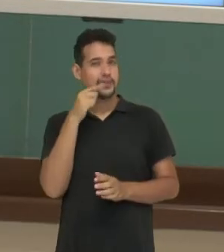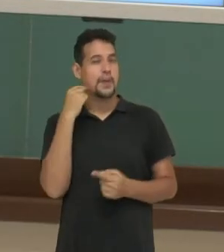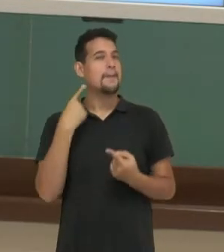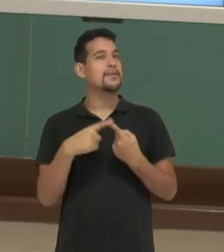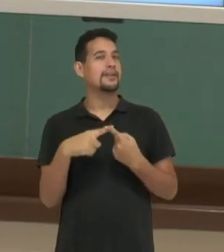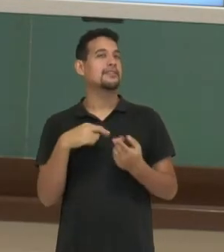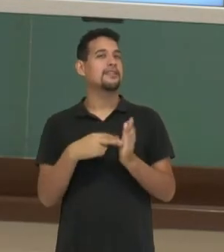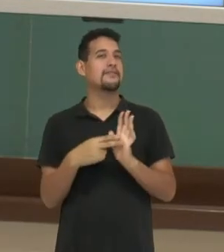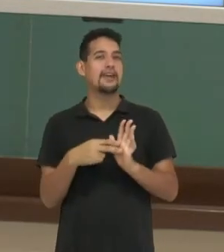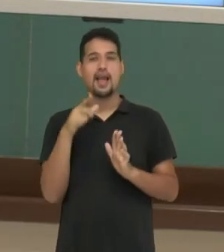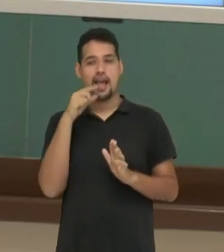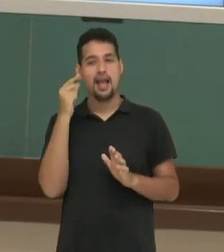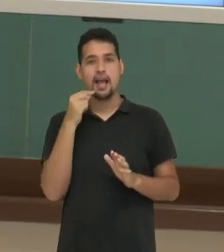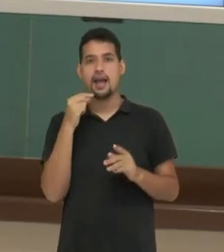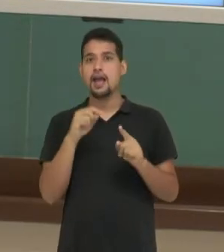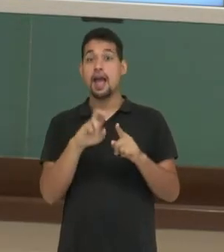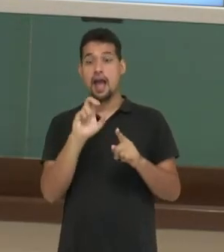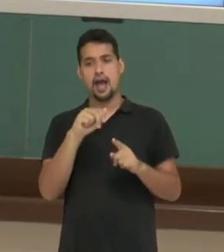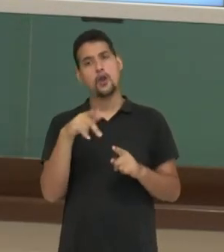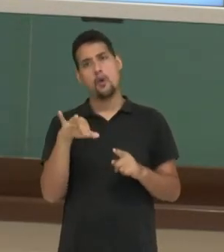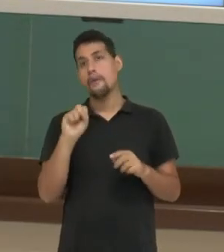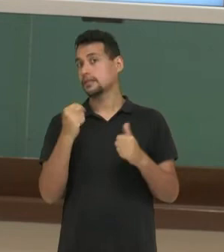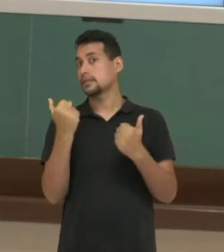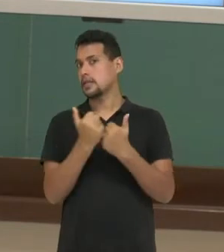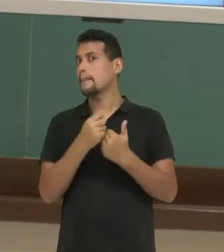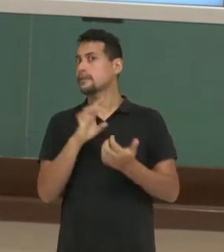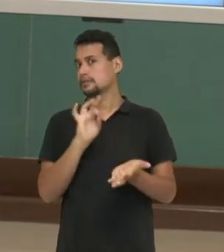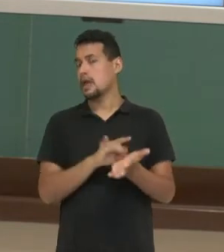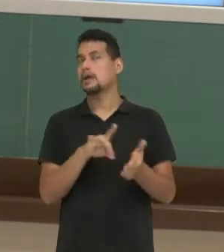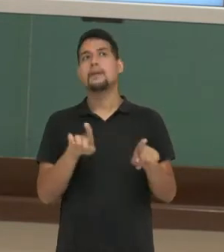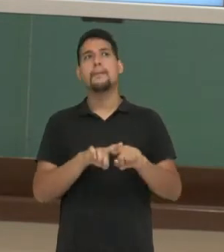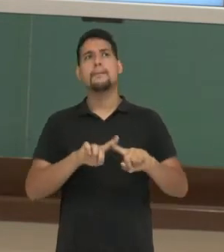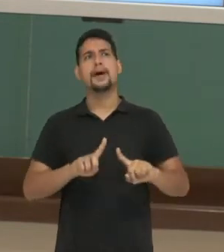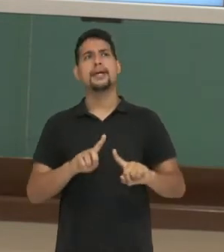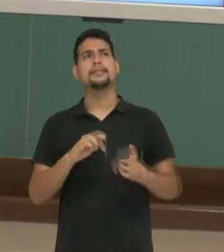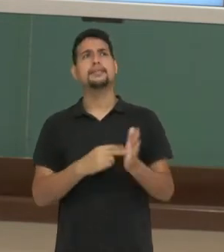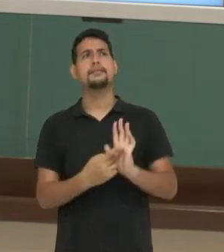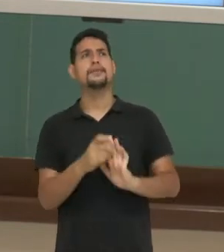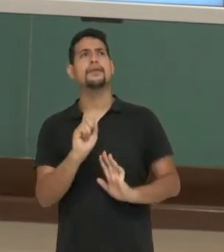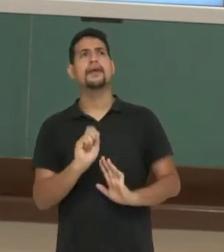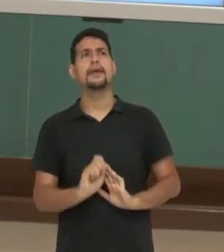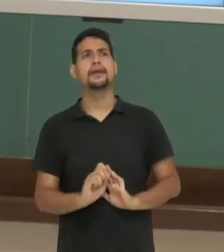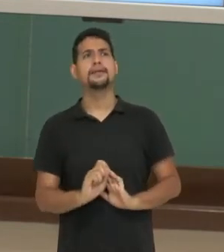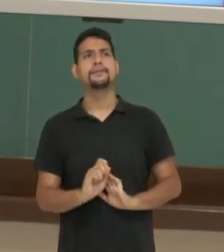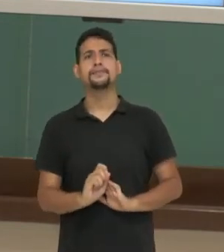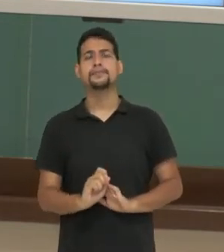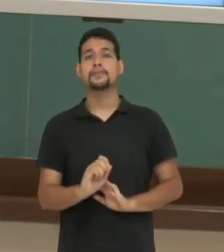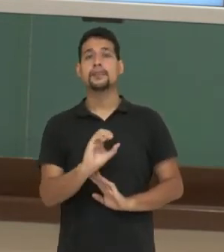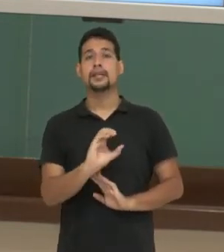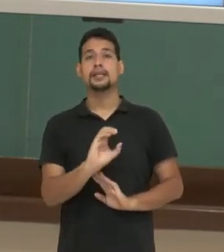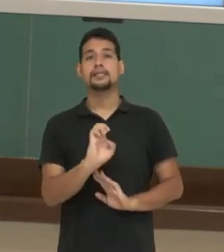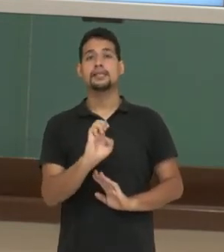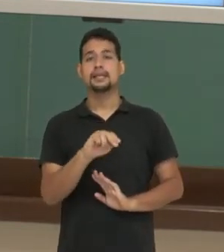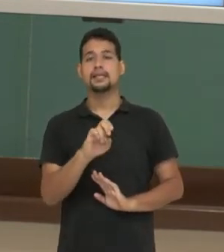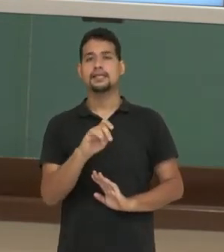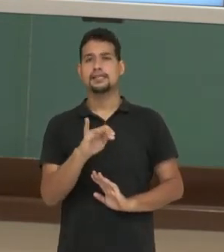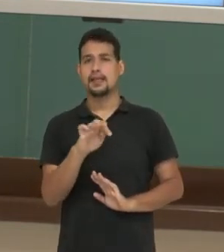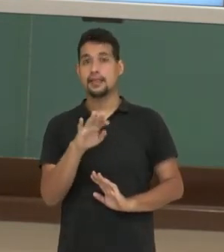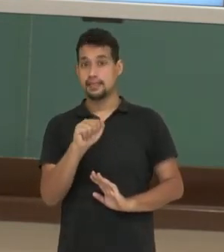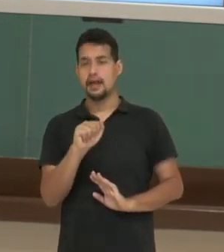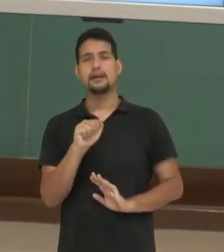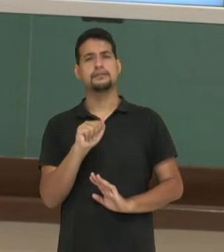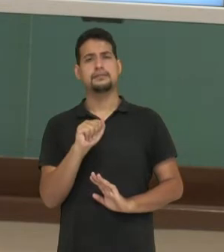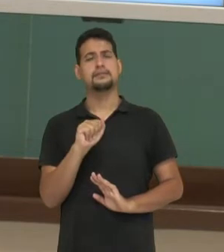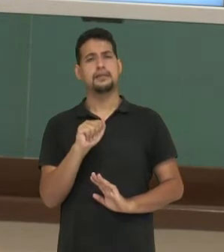os enanitos, os anões. E nós temos também Cenicienta, a Cinderela, aquela que perde